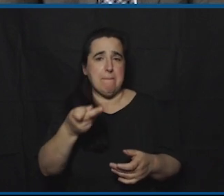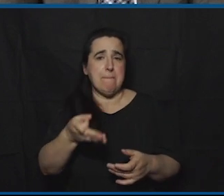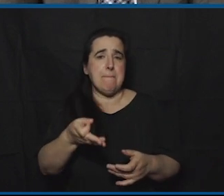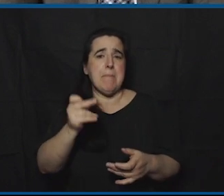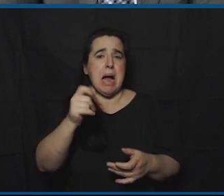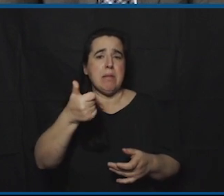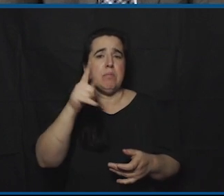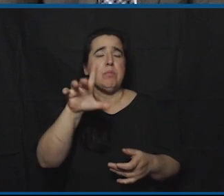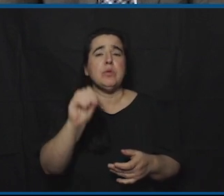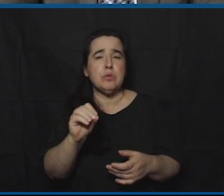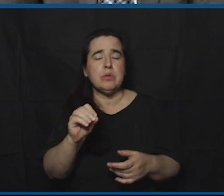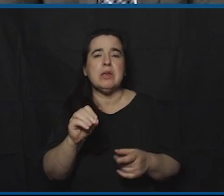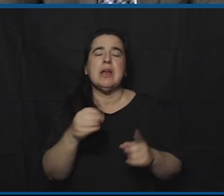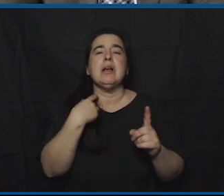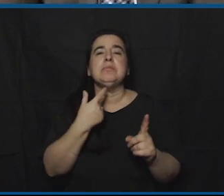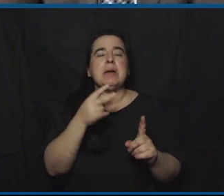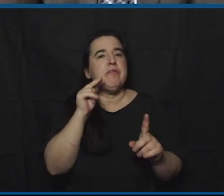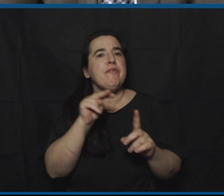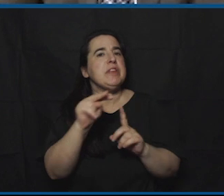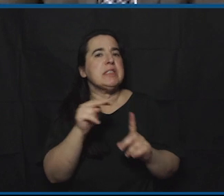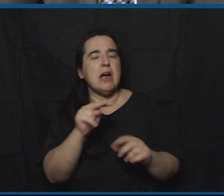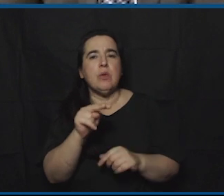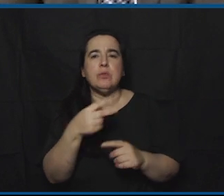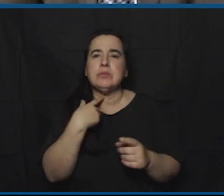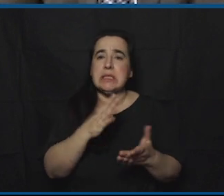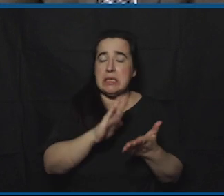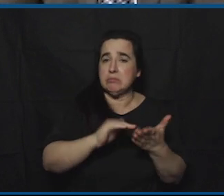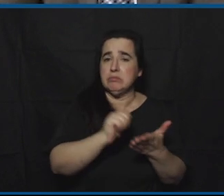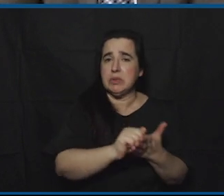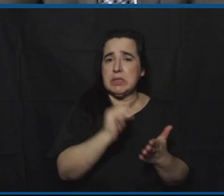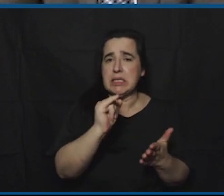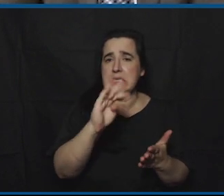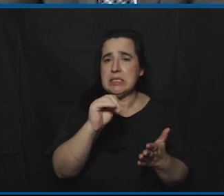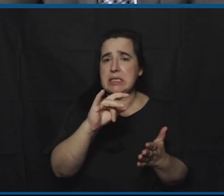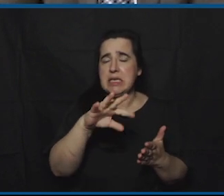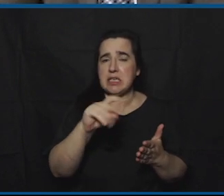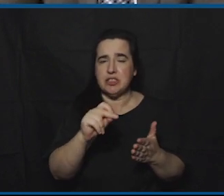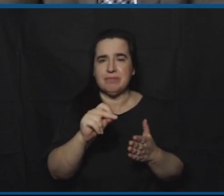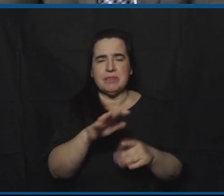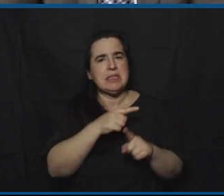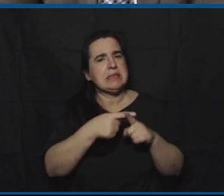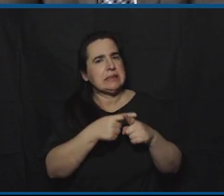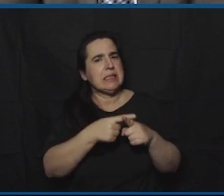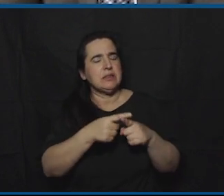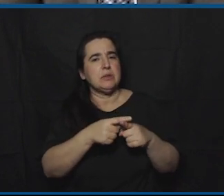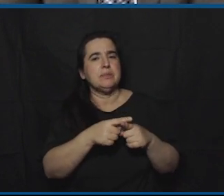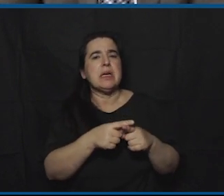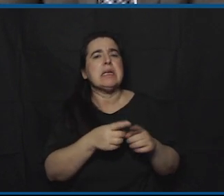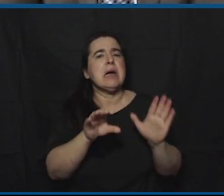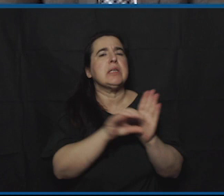significativa também, mas em relação ao próprio livro de Isaías. É interessante que esta mensagem inicial aqui do capítulo 9,